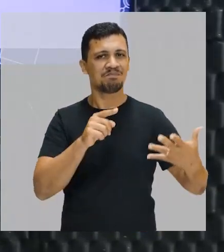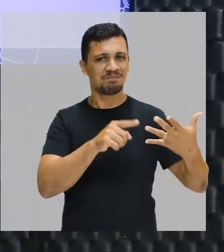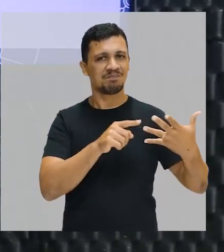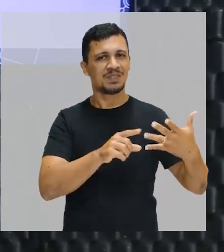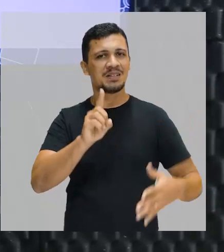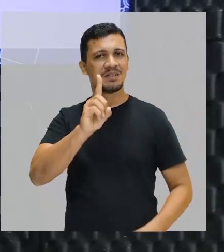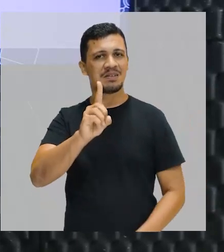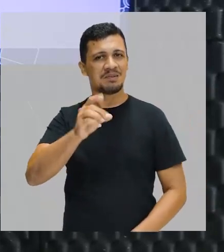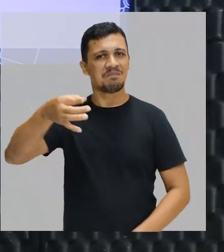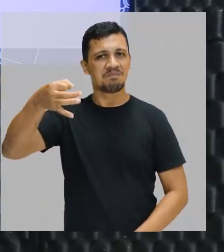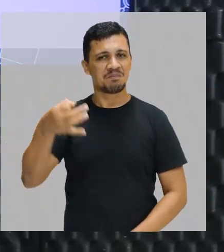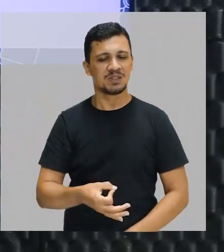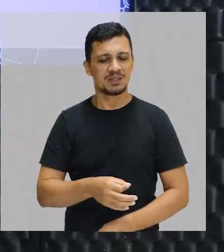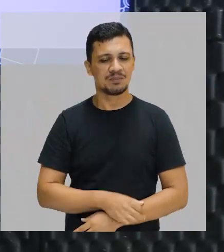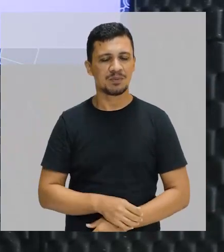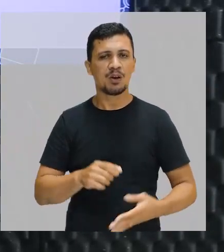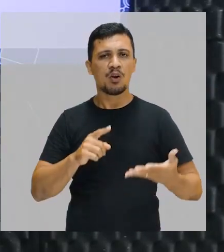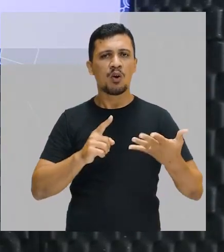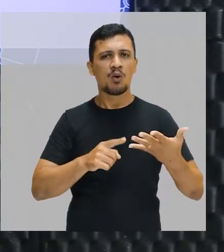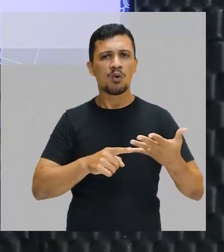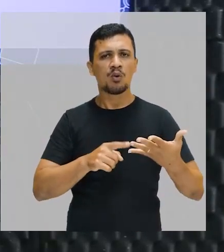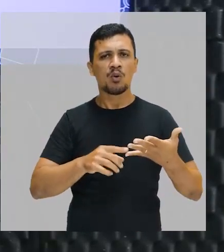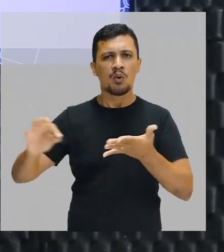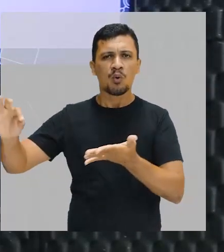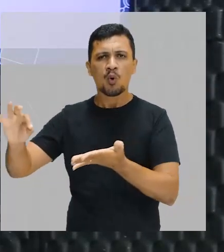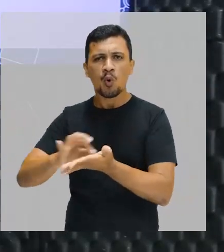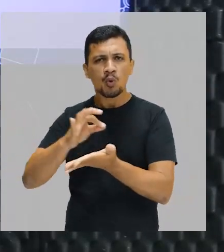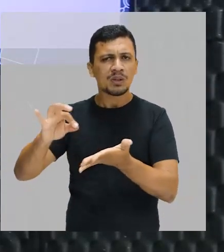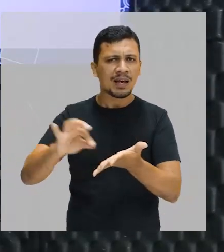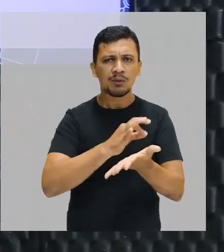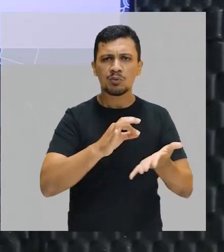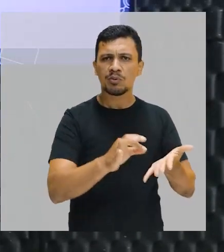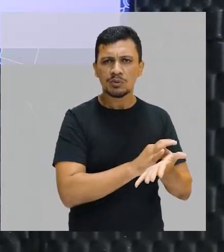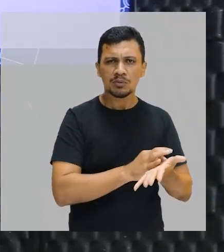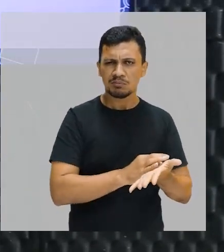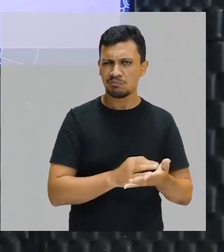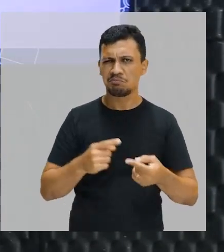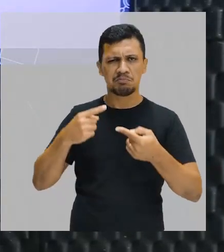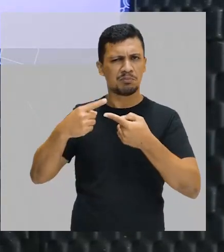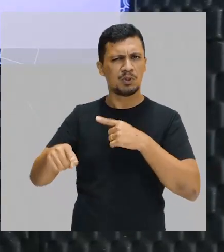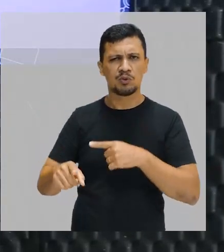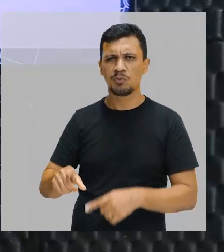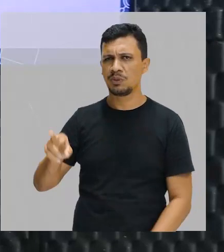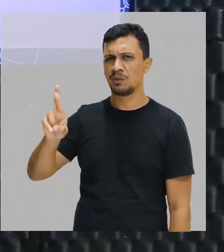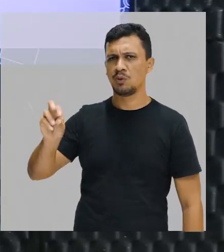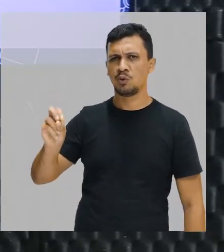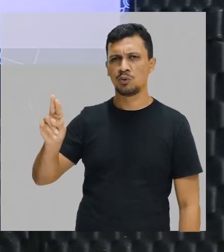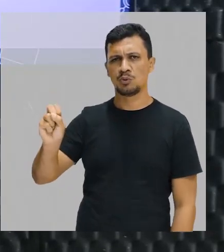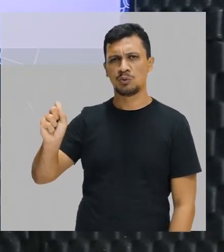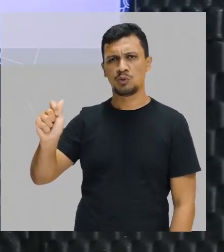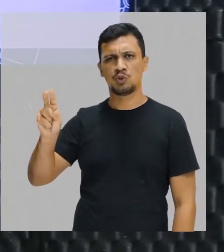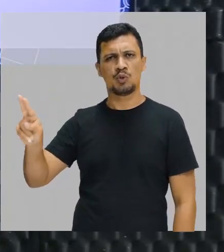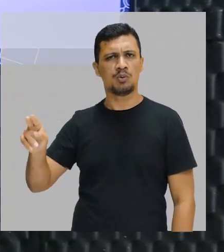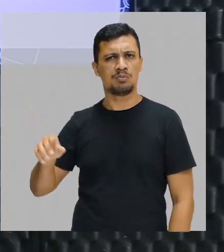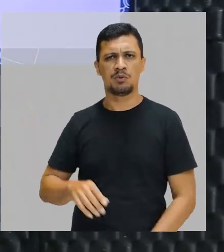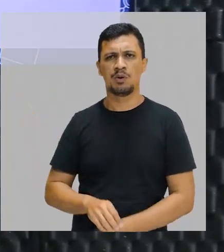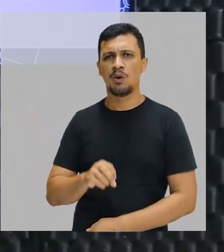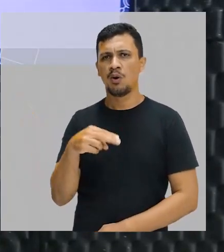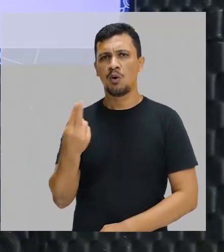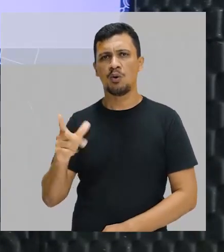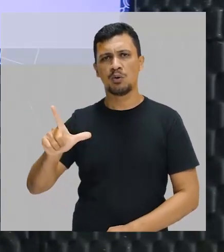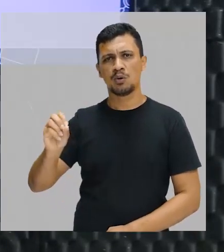dado. Contratualismo, não é o caso de Hobbes, Locke, Rousseau, ou Kant, que também é contratualista, ou